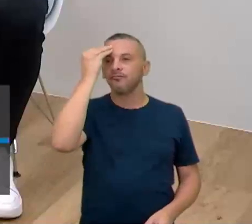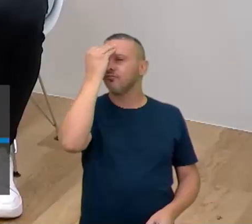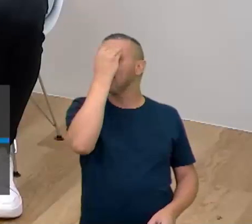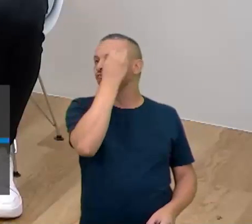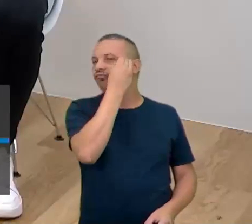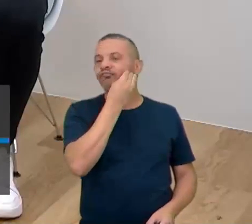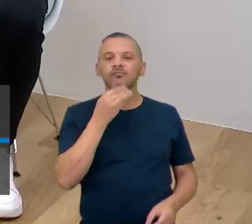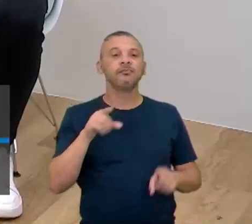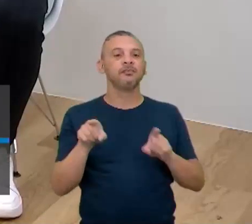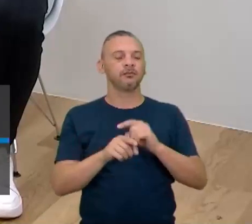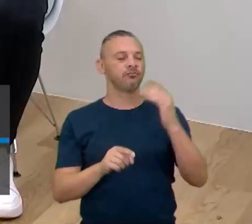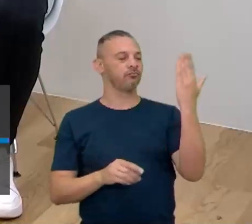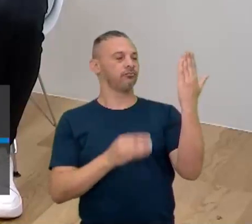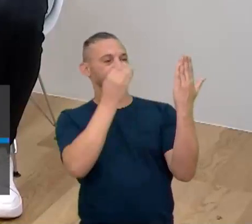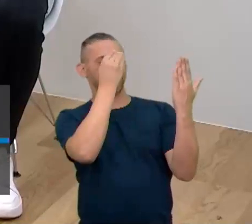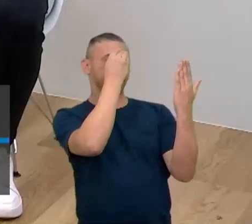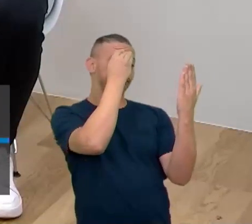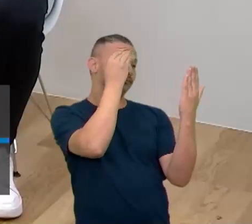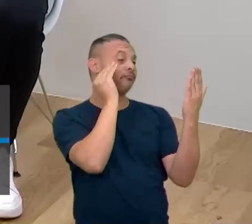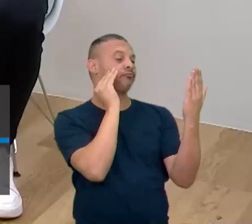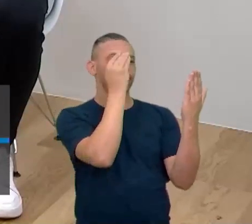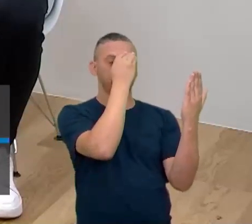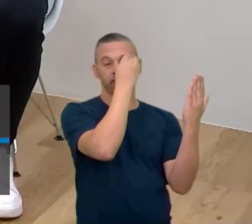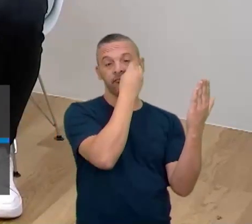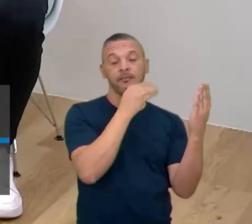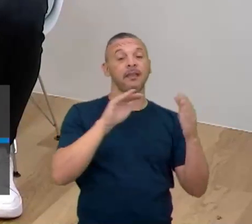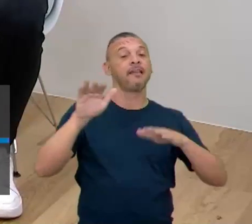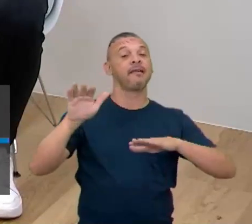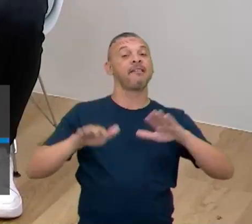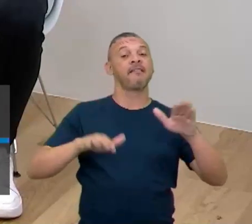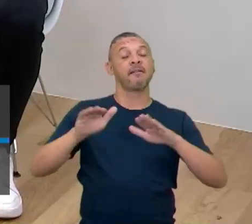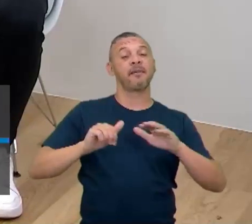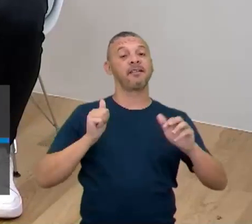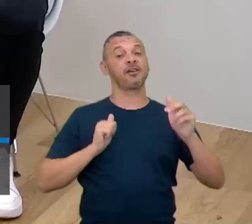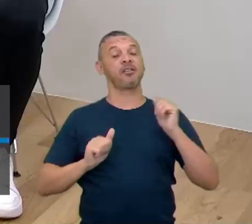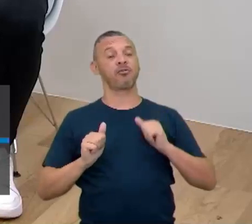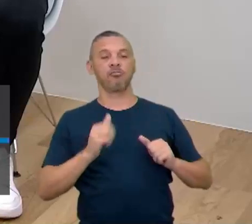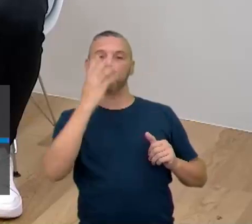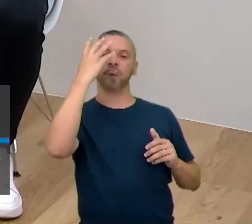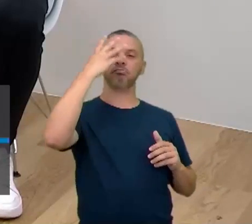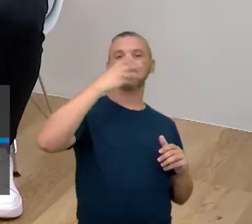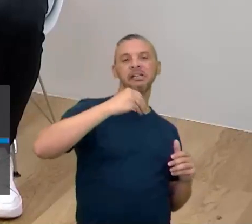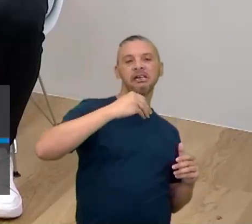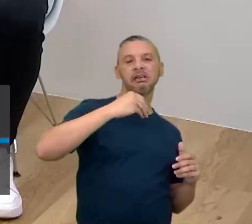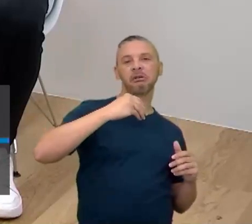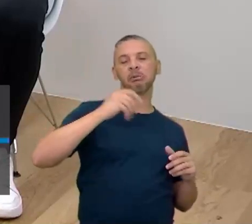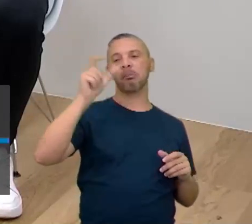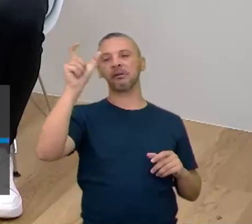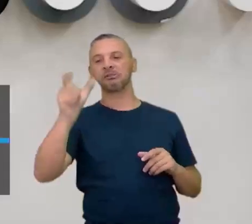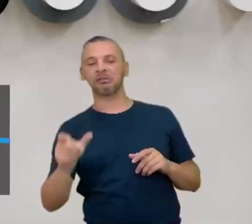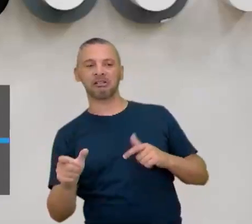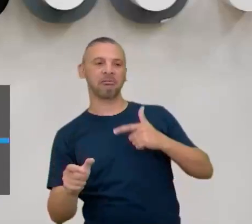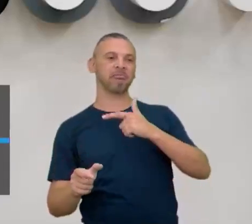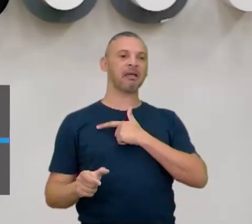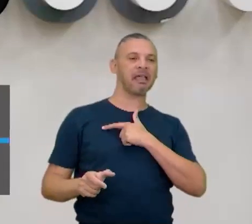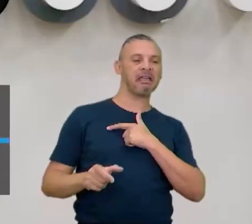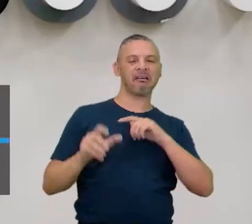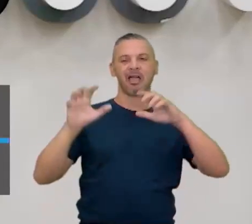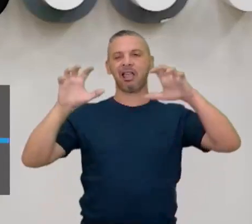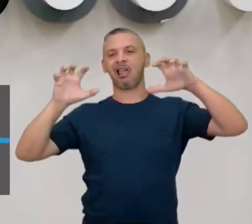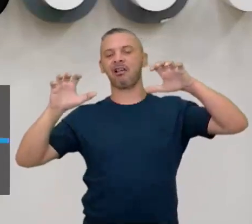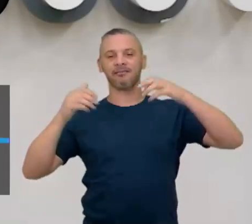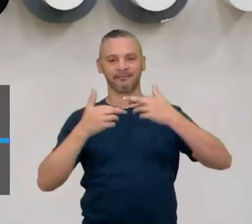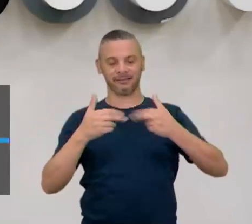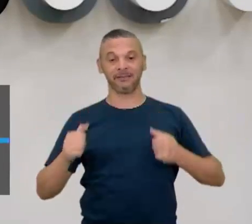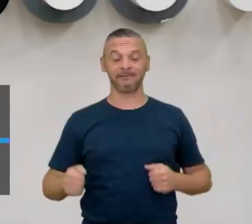Sim. Ou deixa muito mais feio, depende aí da proposta. Da personagem, né? Então, nos ajuda aí. O